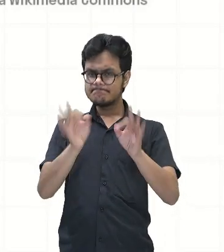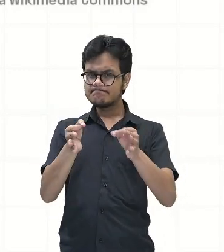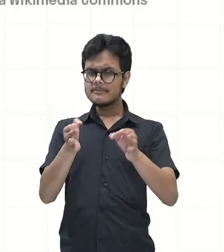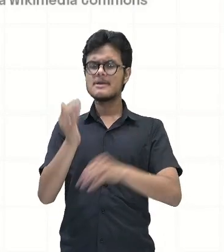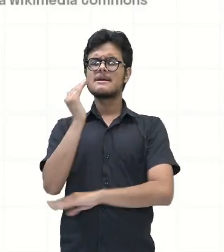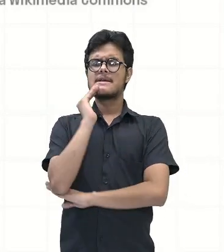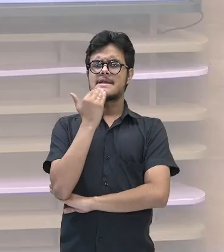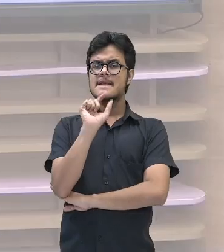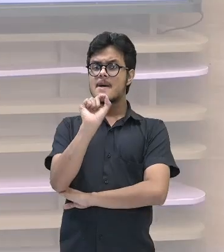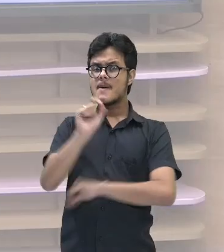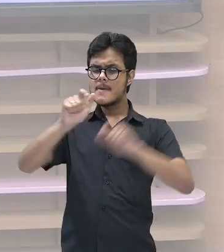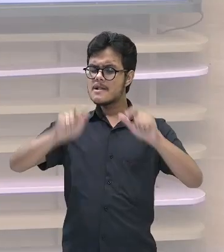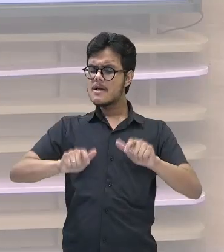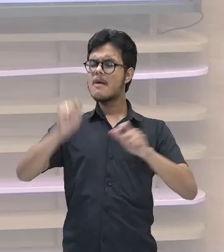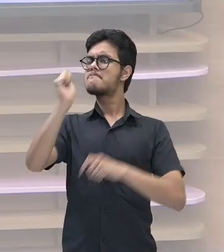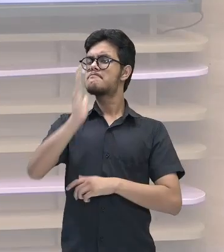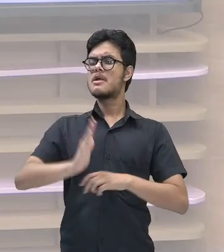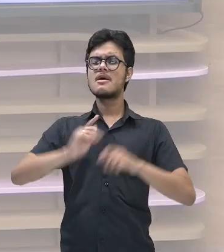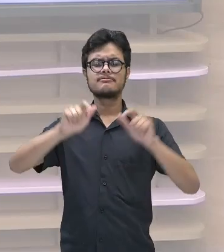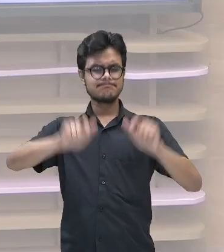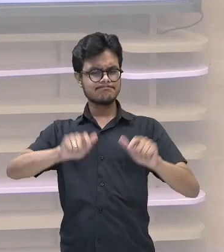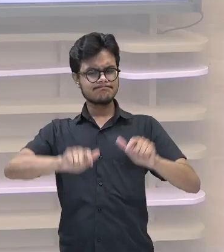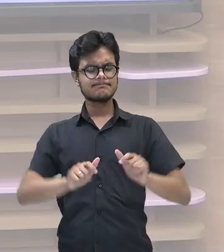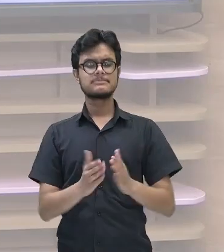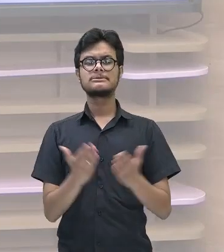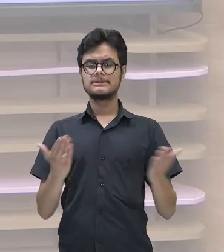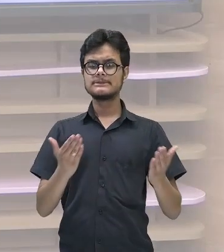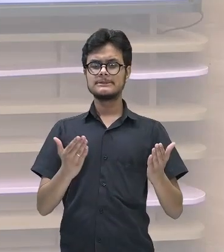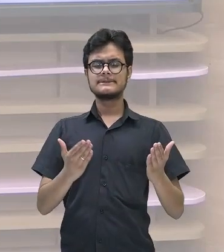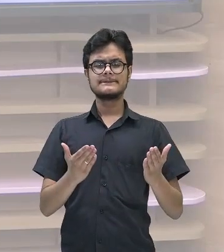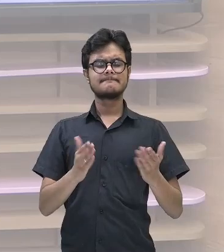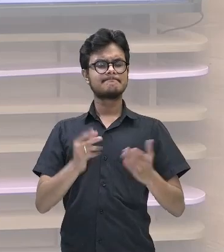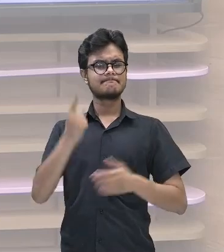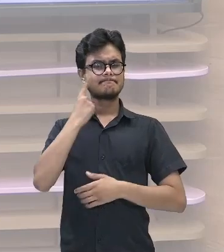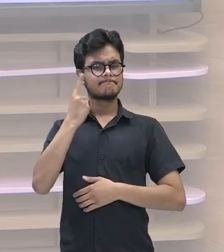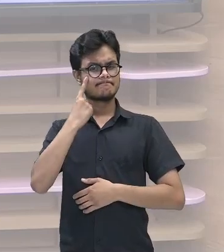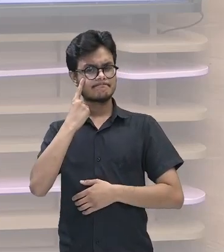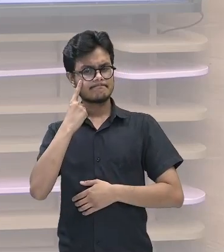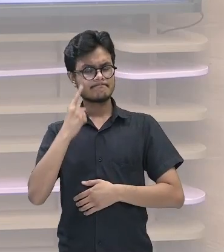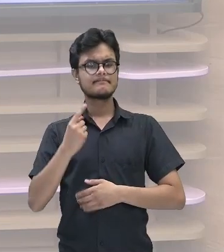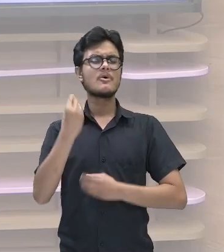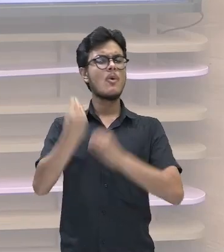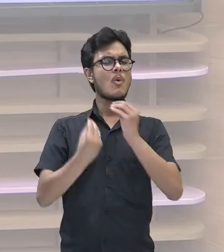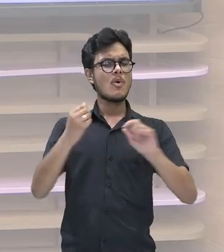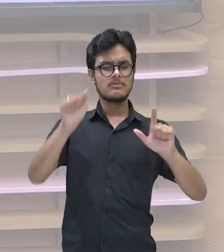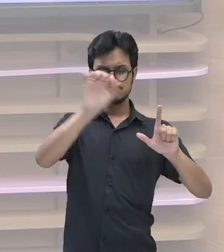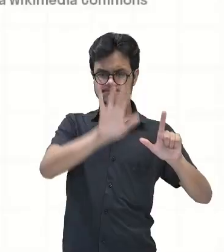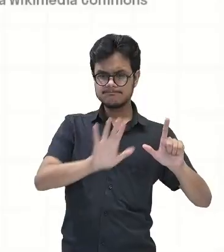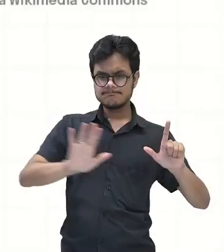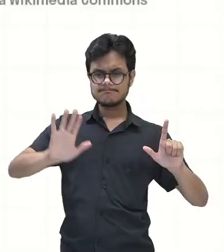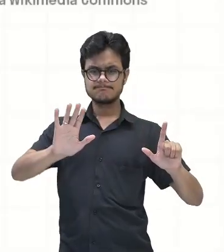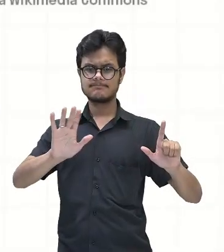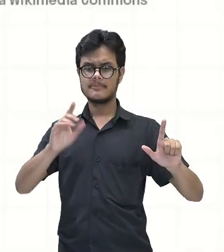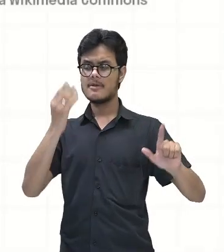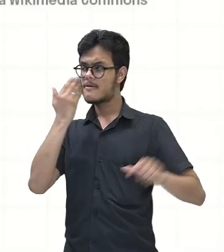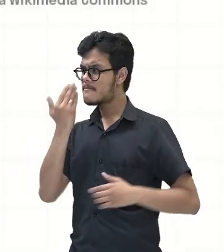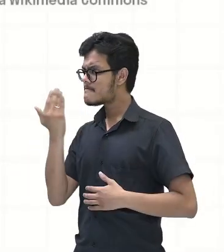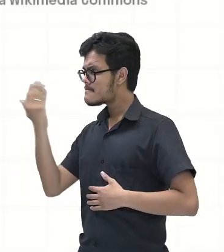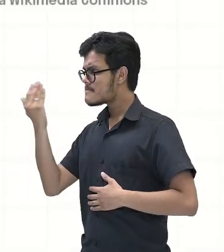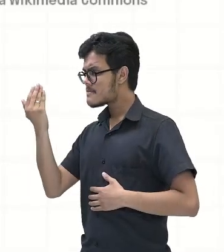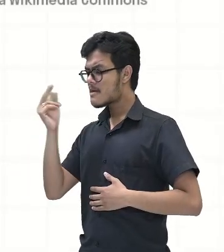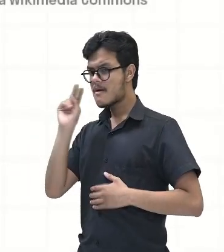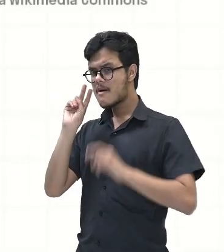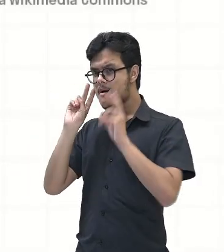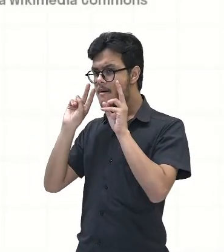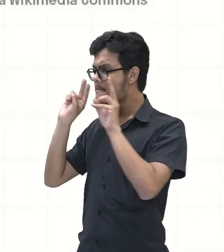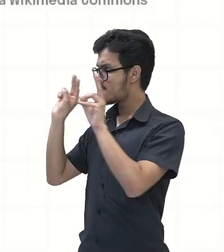essa localização do território brasileiro, a gente vai dar uma observada no nosso mapa aí, né, observando que